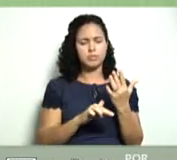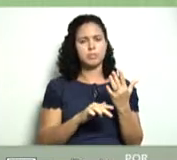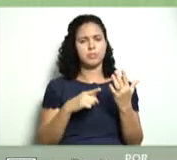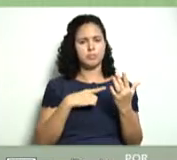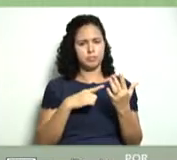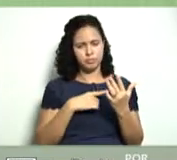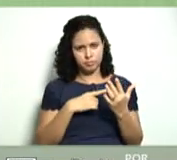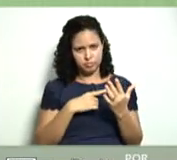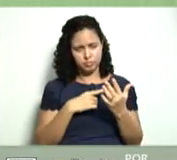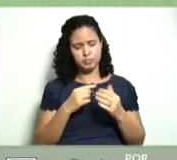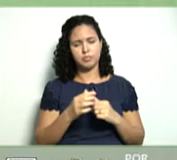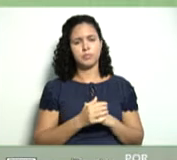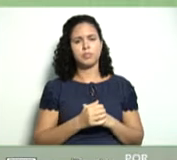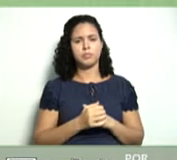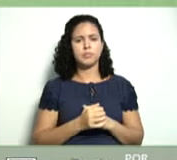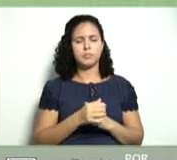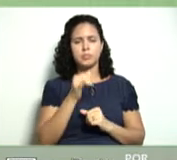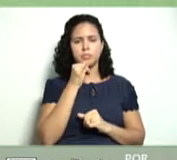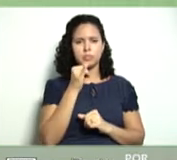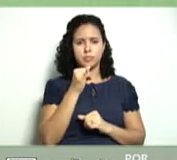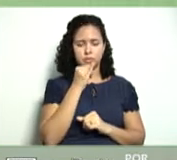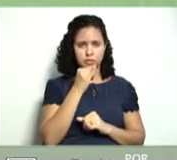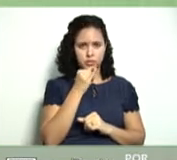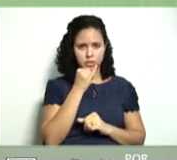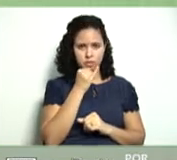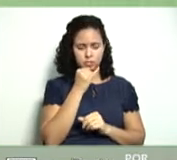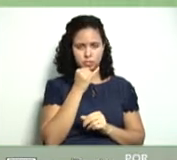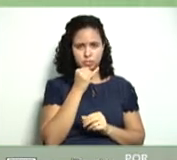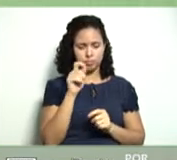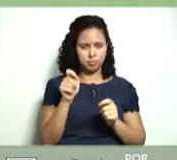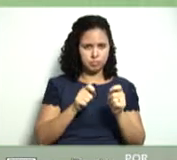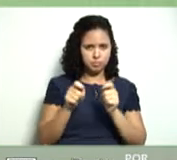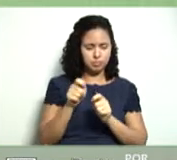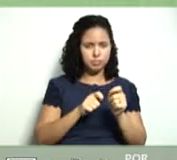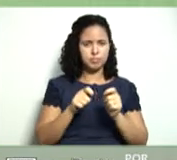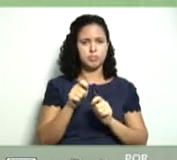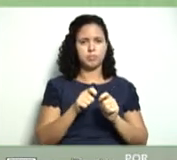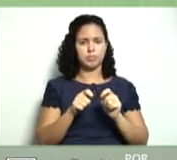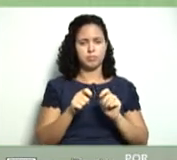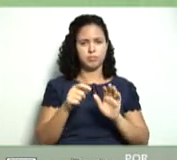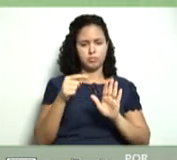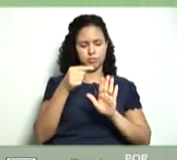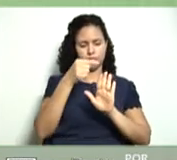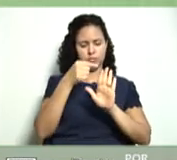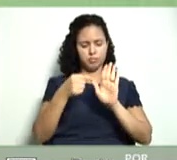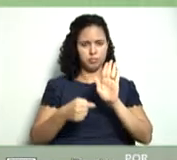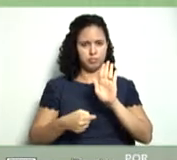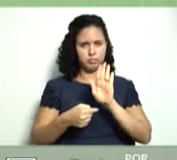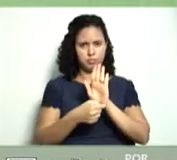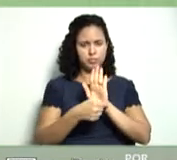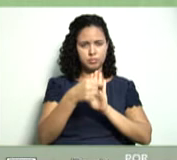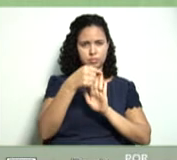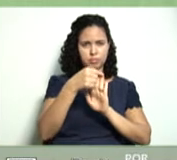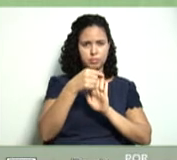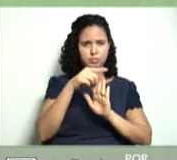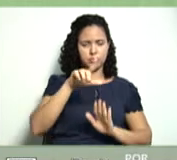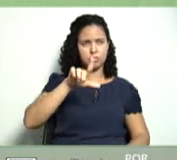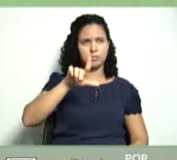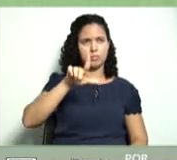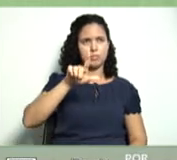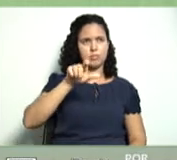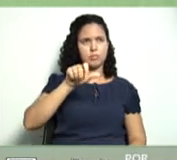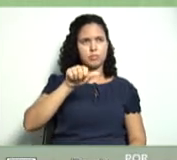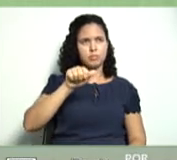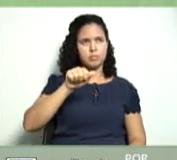recursos o exemplo que eu dei lá da configuração da página tá aqui ó layout da página então a gente mostra que o